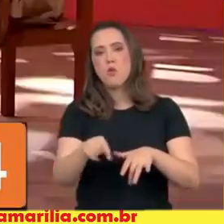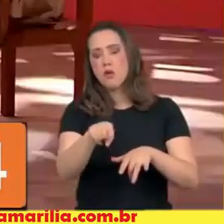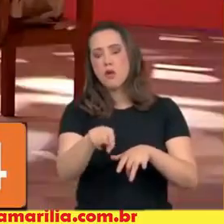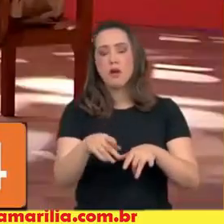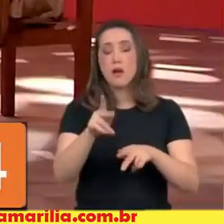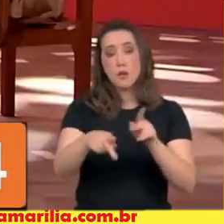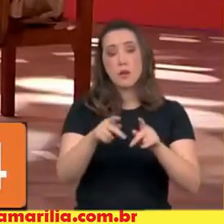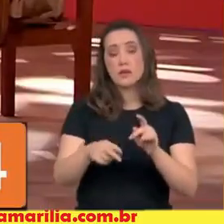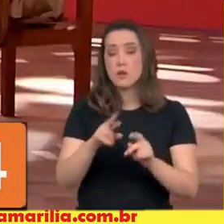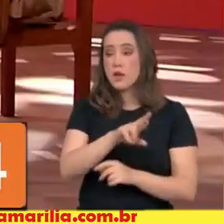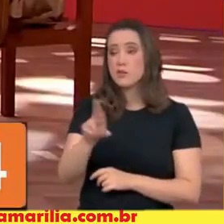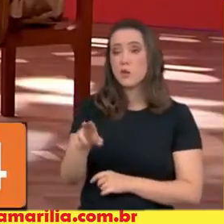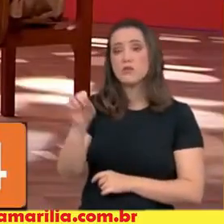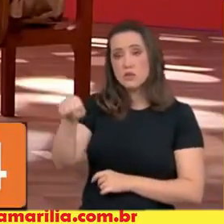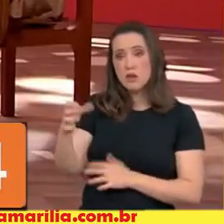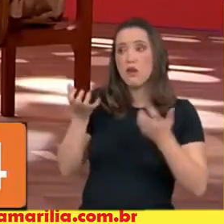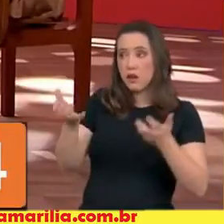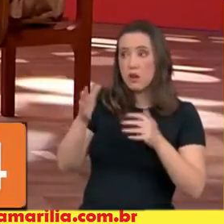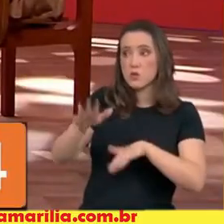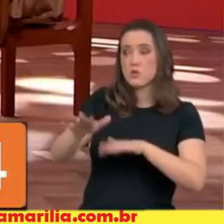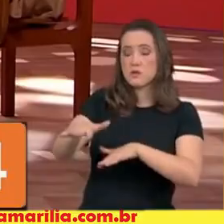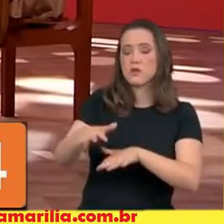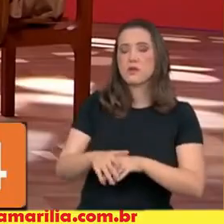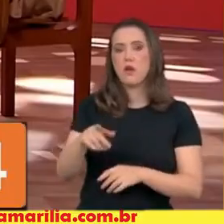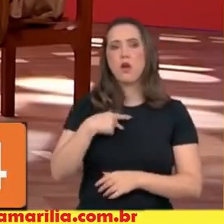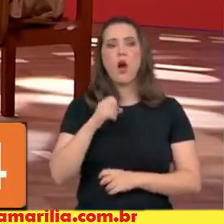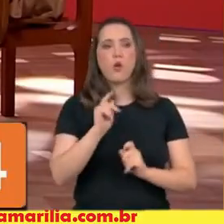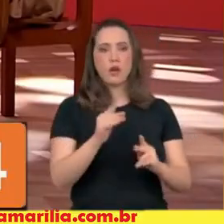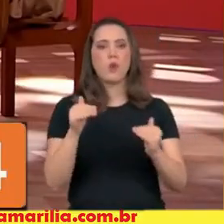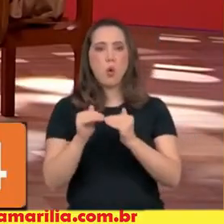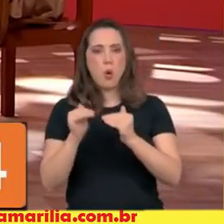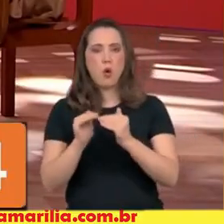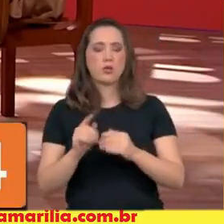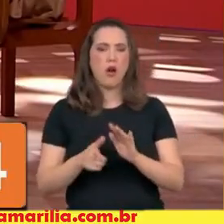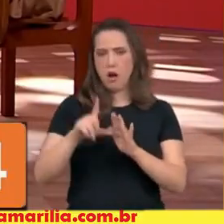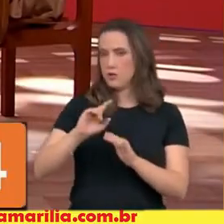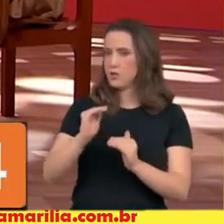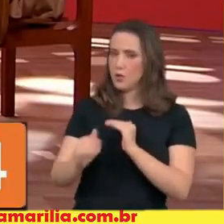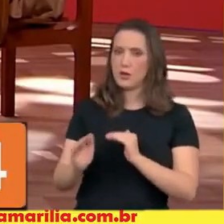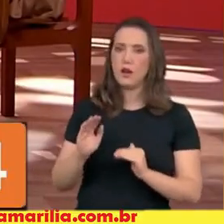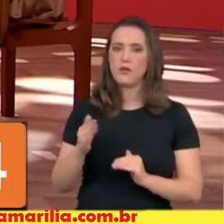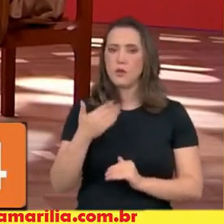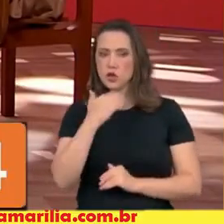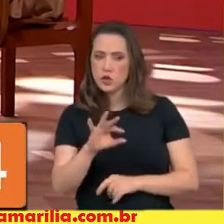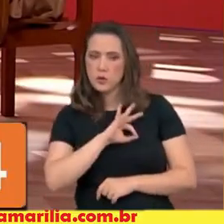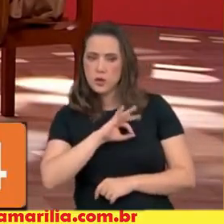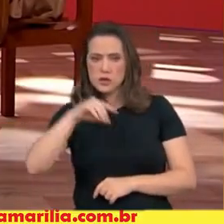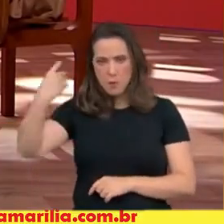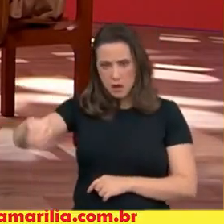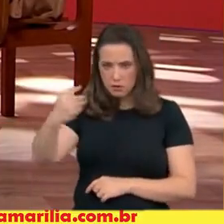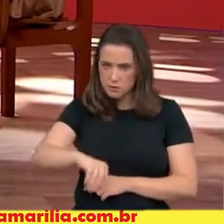que a mídia mudou o seu discurso em poucos momentos, obviamente não forneceram os motivos